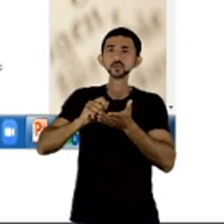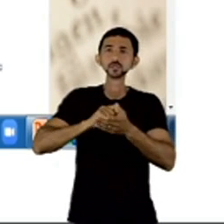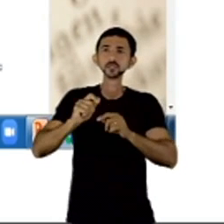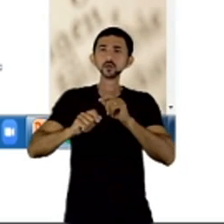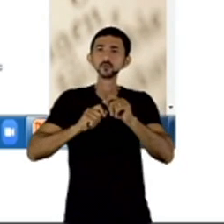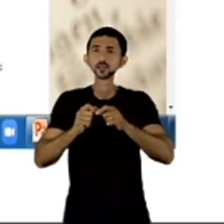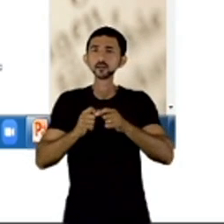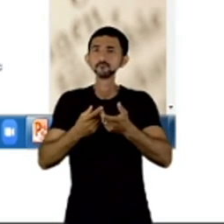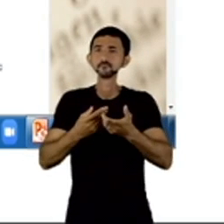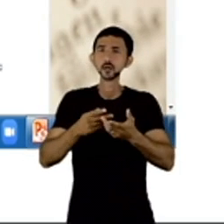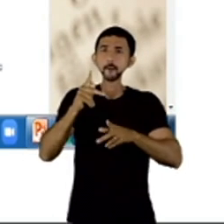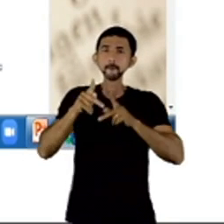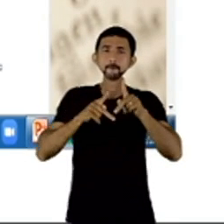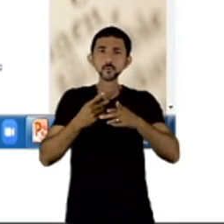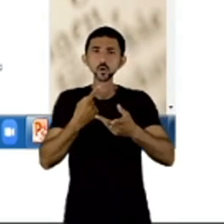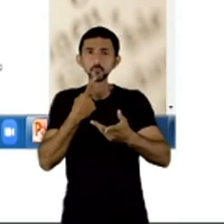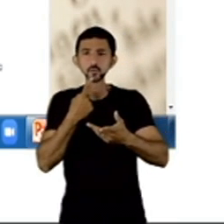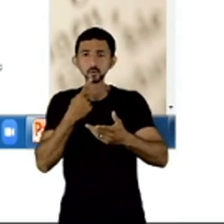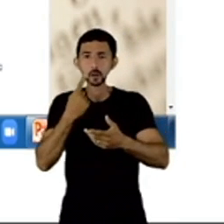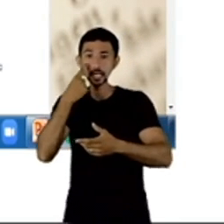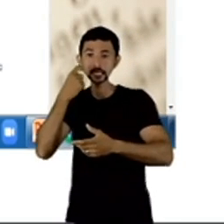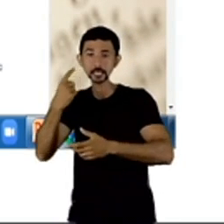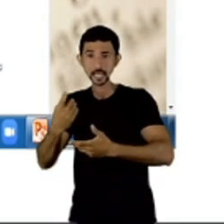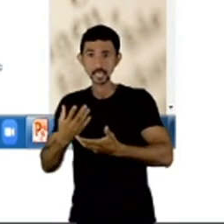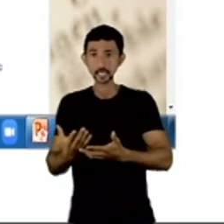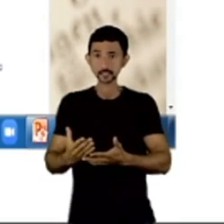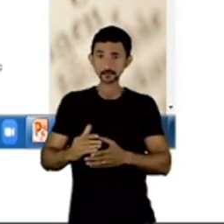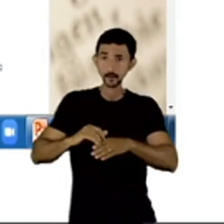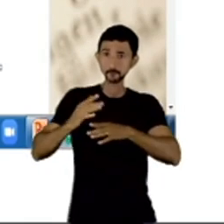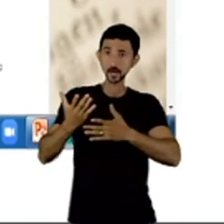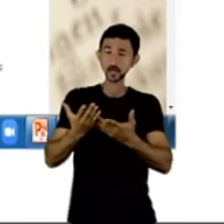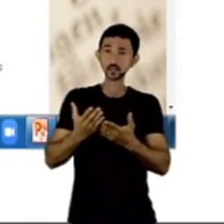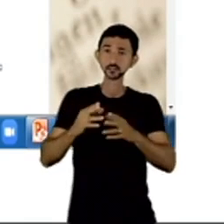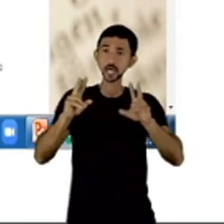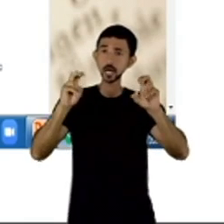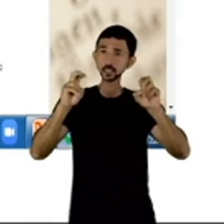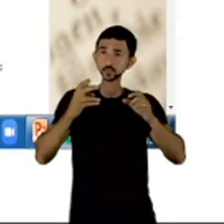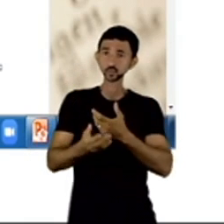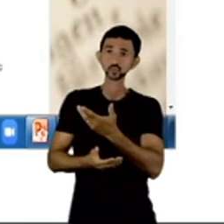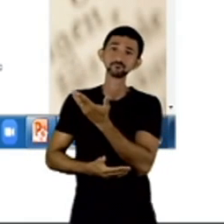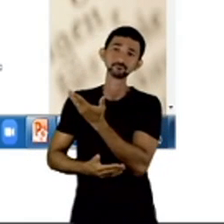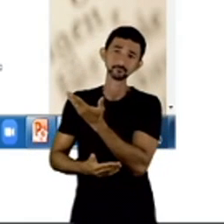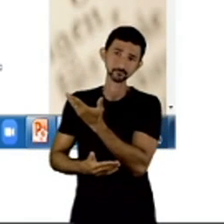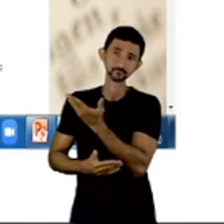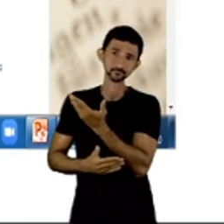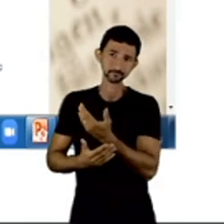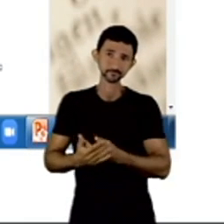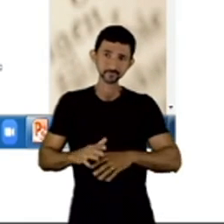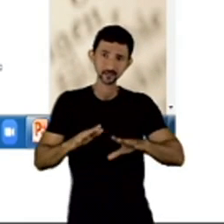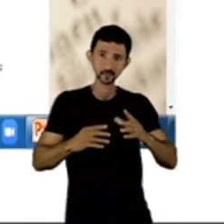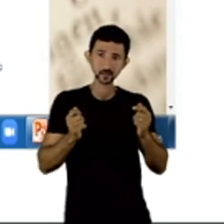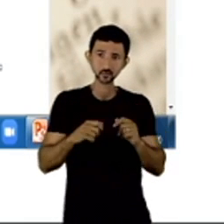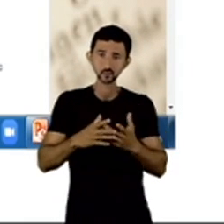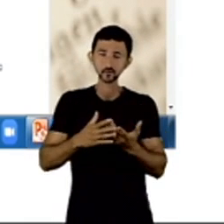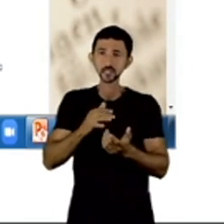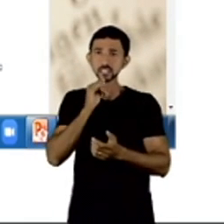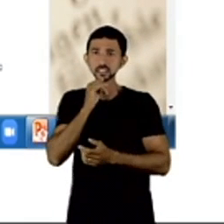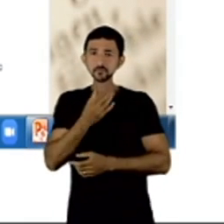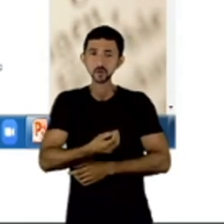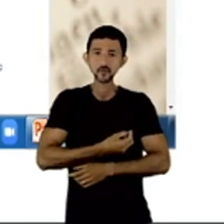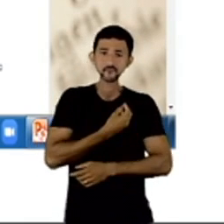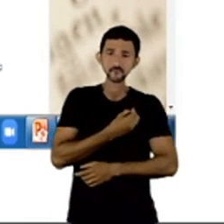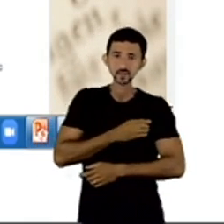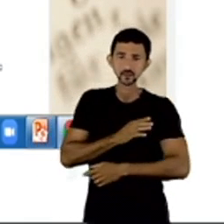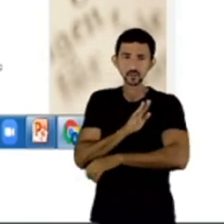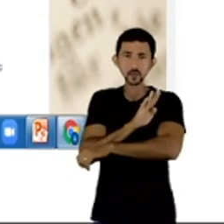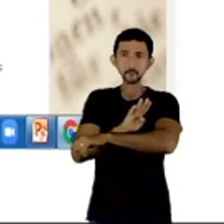um público que se interessa mais por esse tipo de assunto e que muito possivelmente vive na